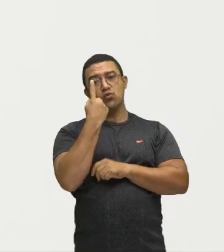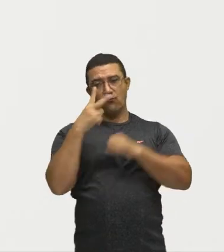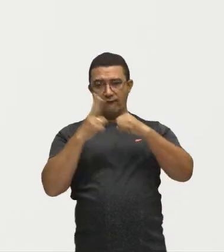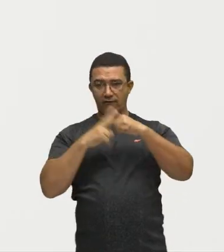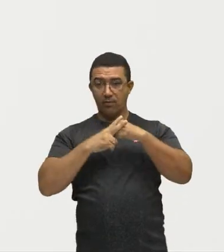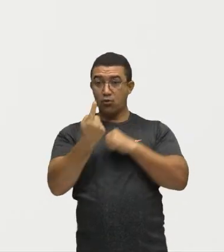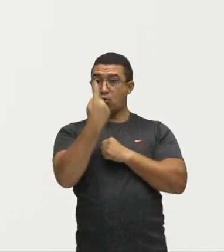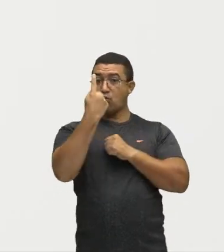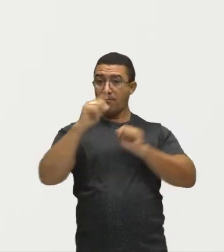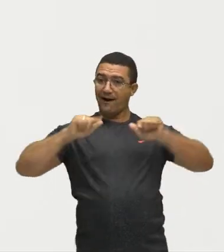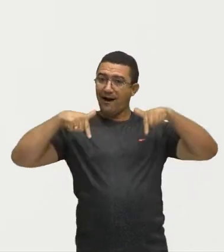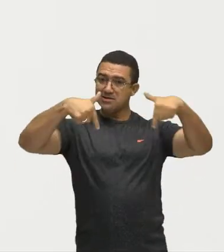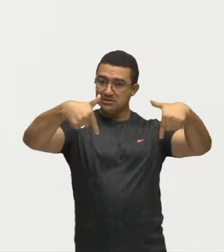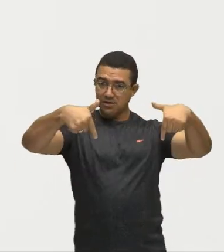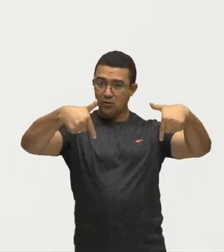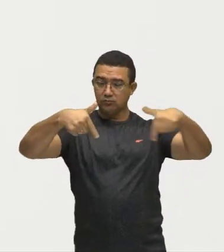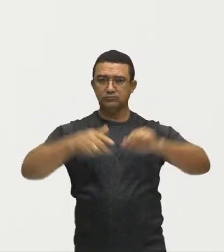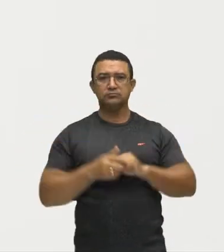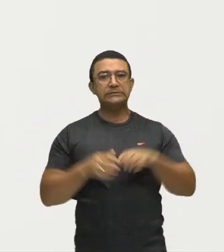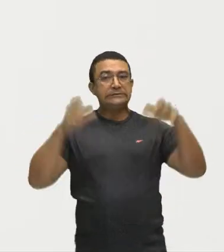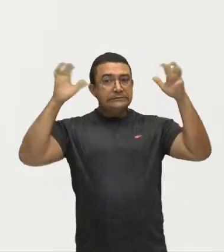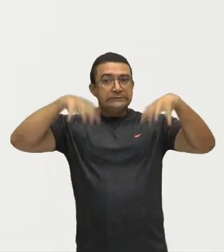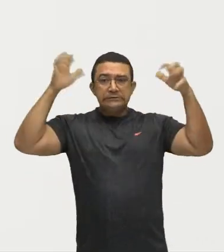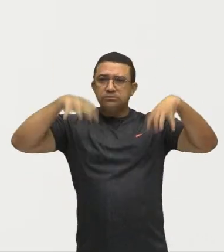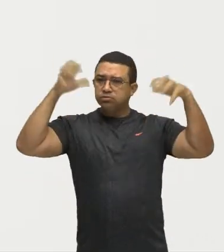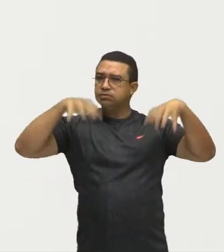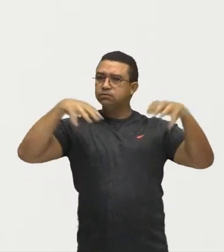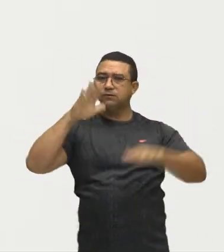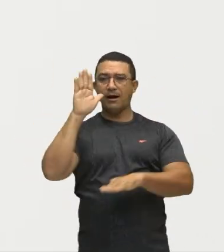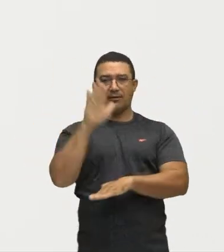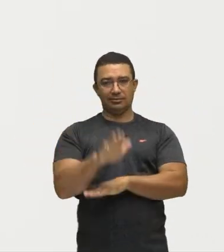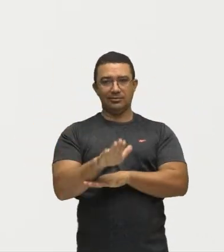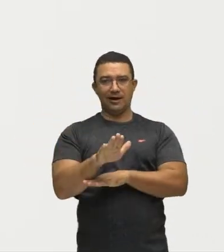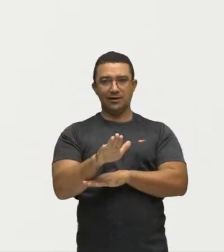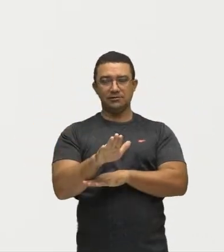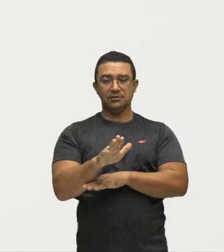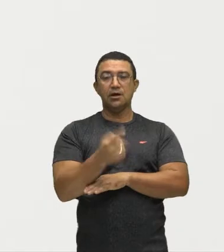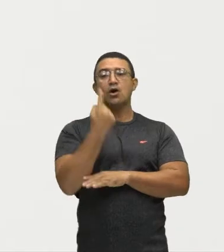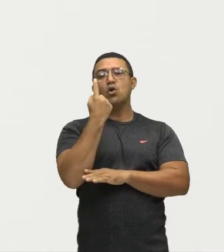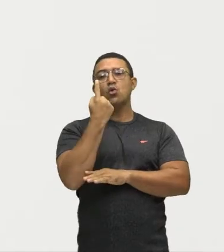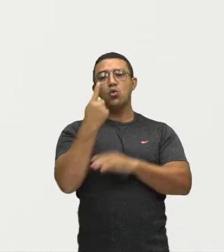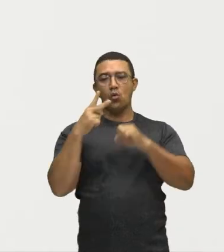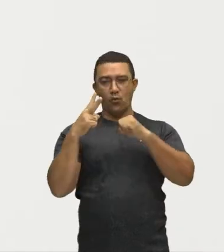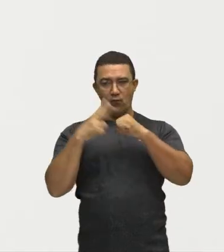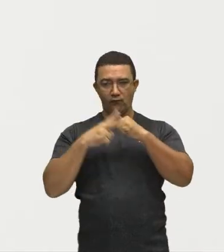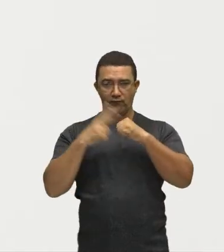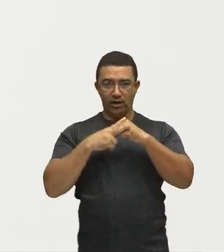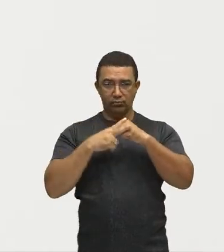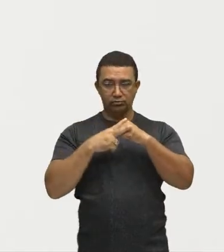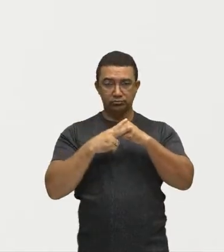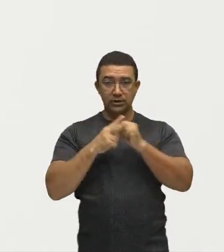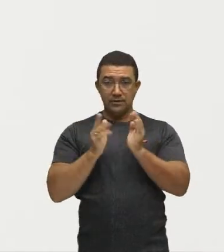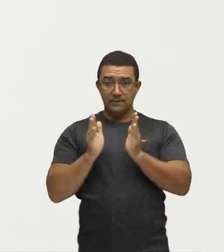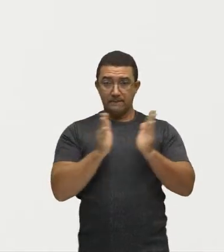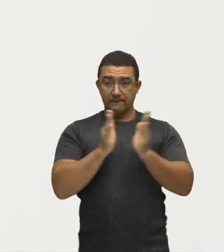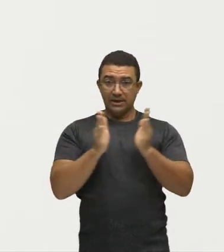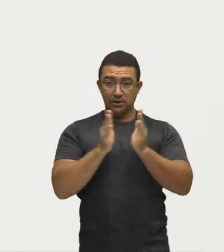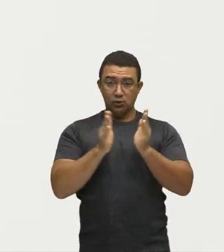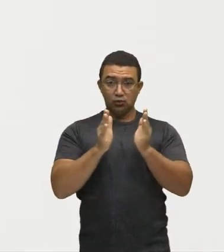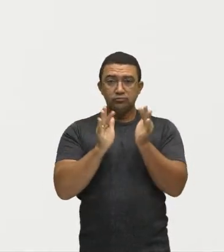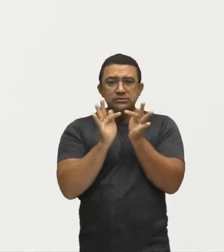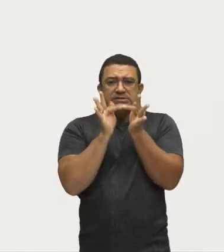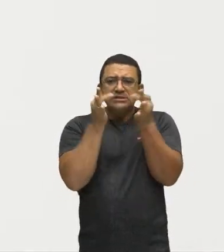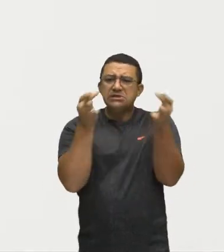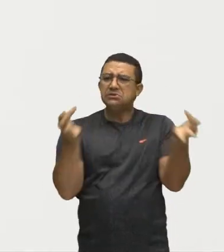nessa frase verbal. Choveu muito esta tarde. Então, temos aí um verbo, então temos um período